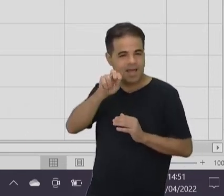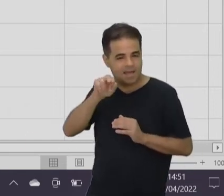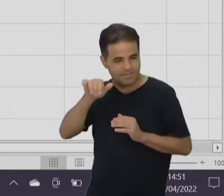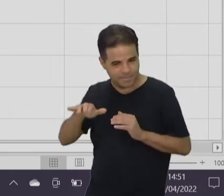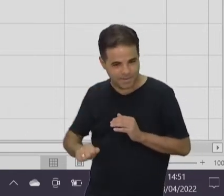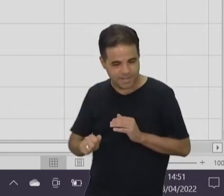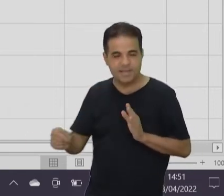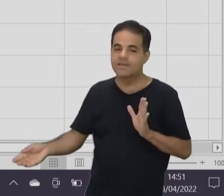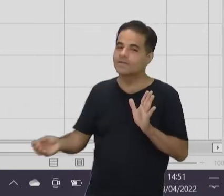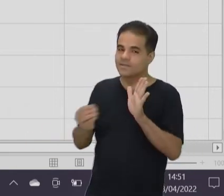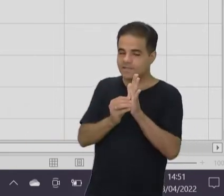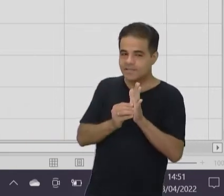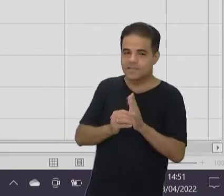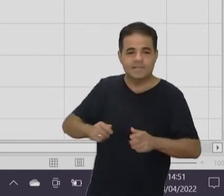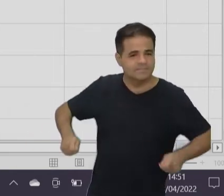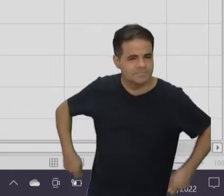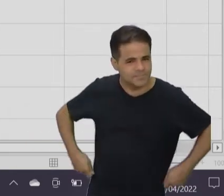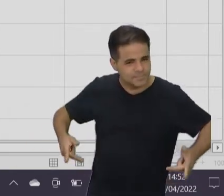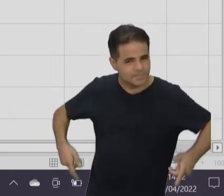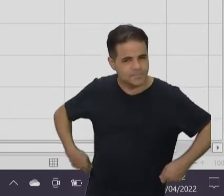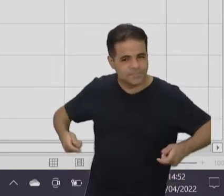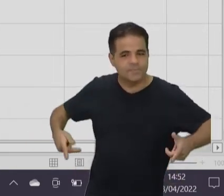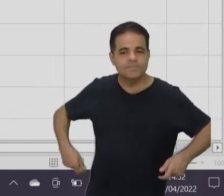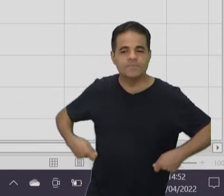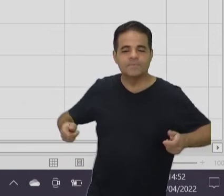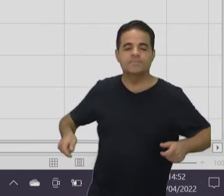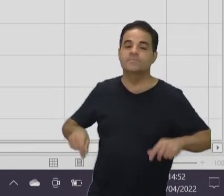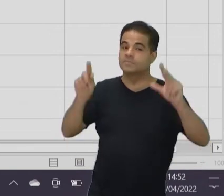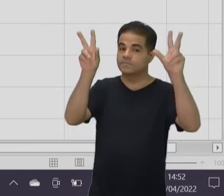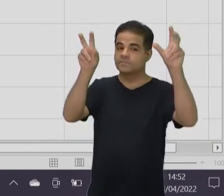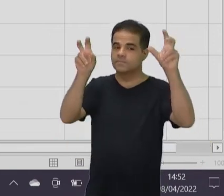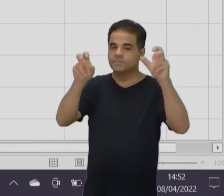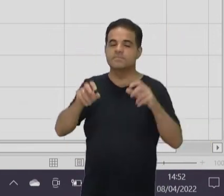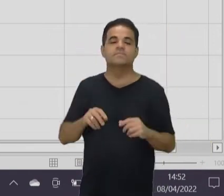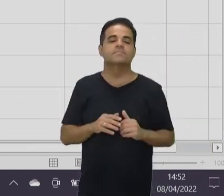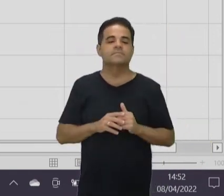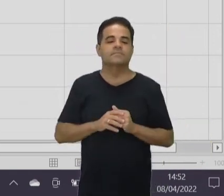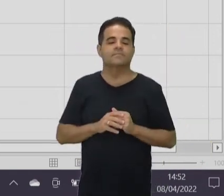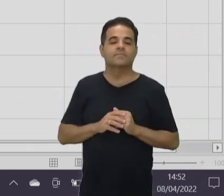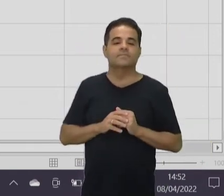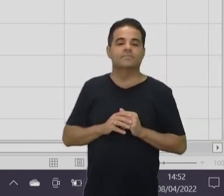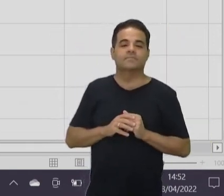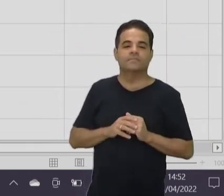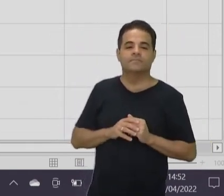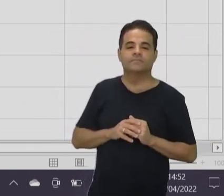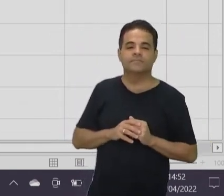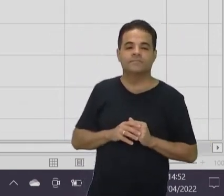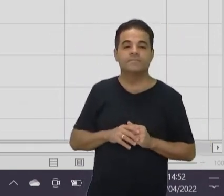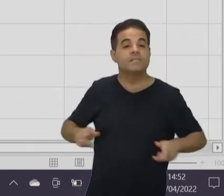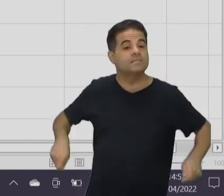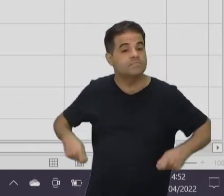aqui a gente vai colocar aqui, ó, despesas, o título, tá? Da professora